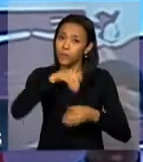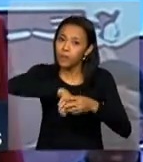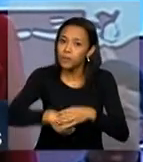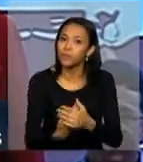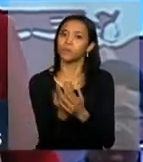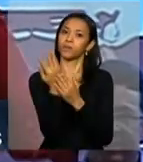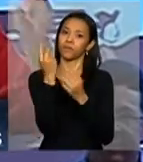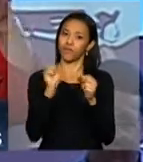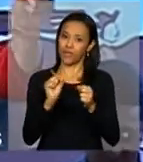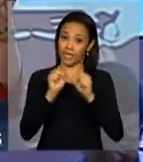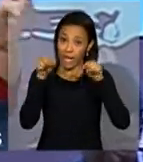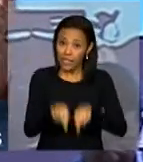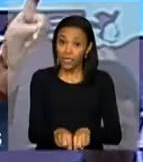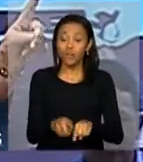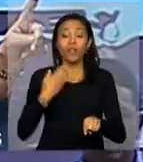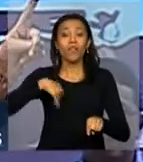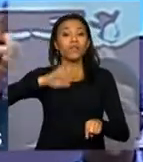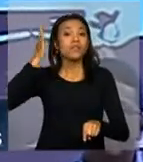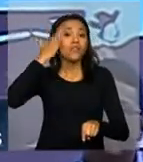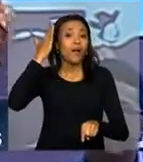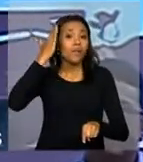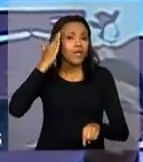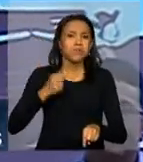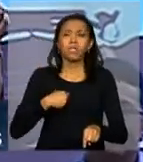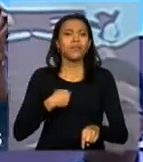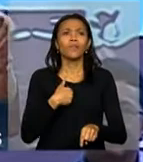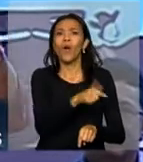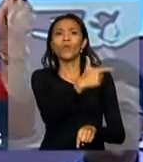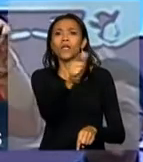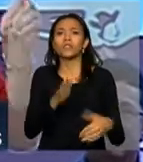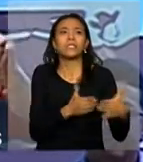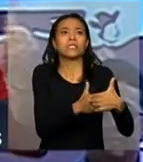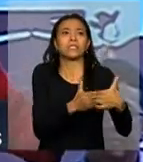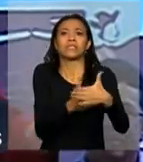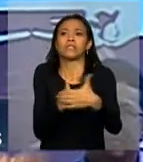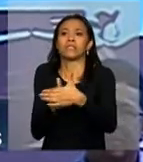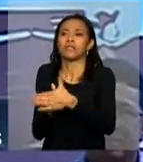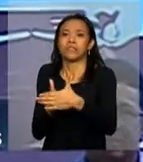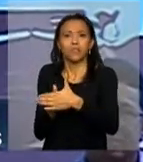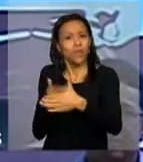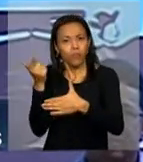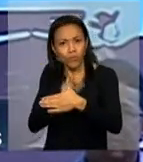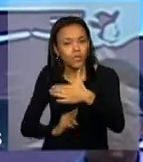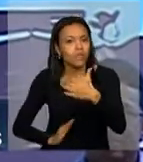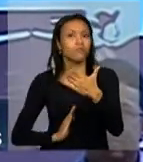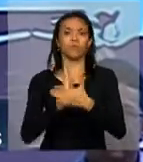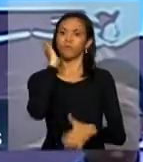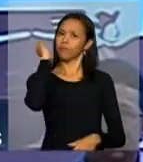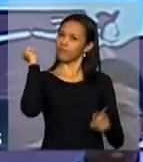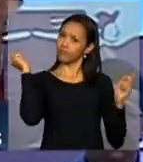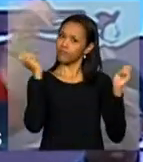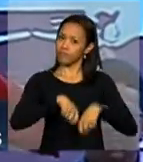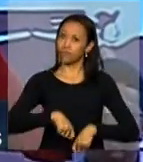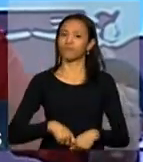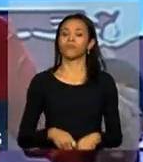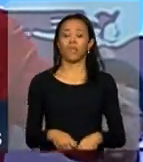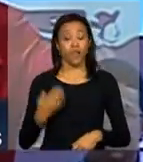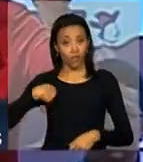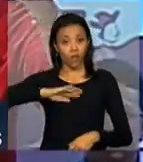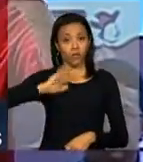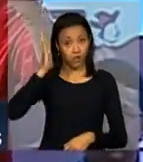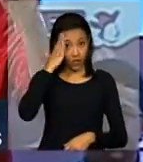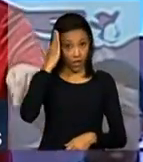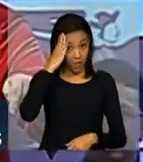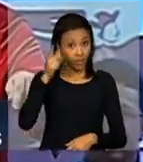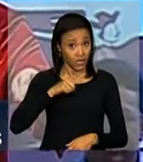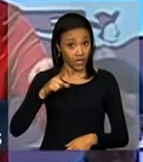Nós sabemos que não tem nenhum obstáculo intransponível no semiárido. Nós sabemos que